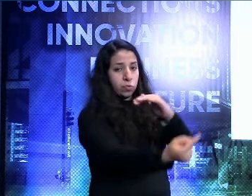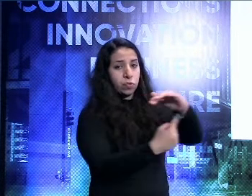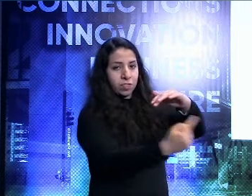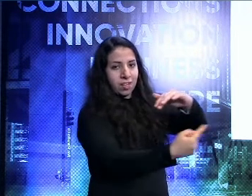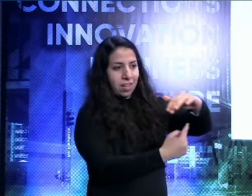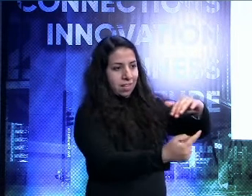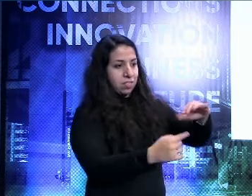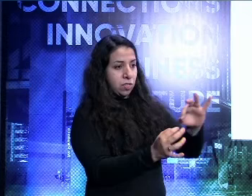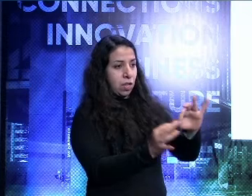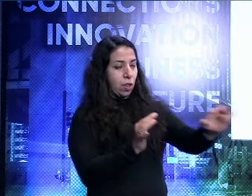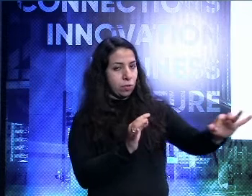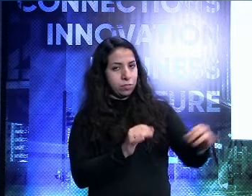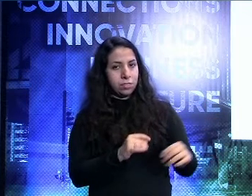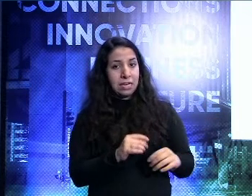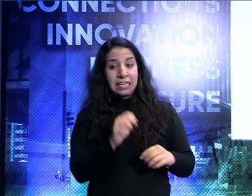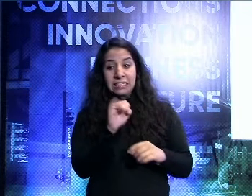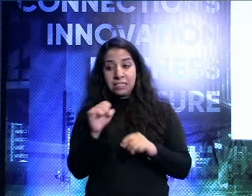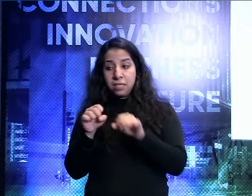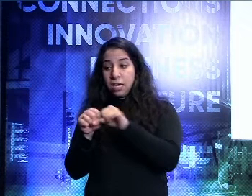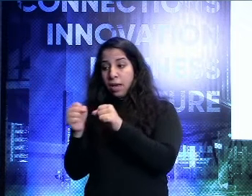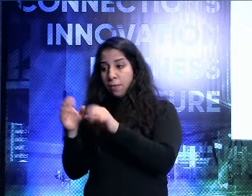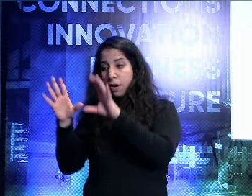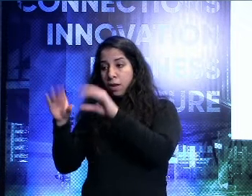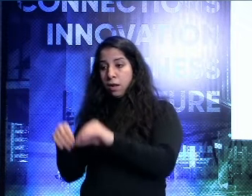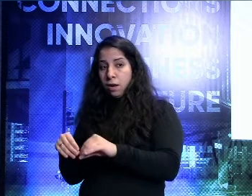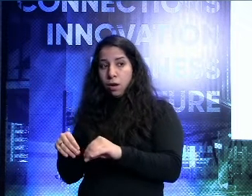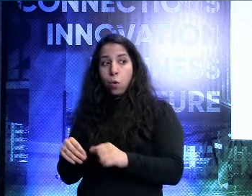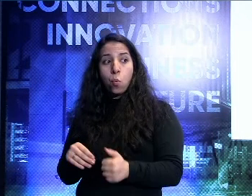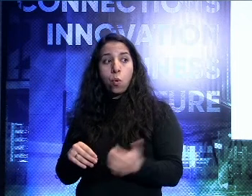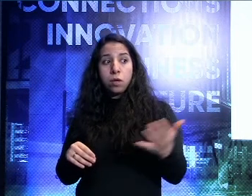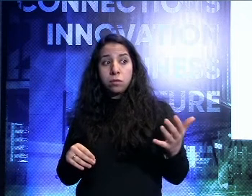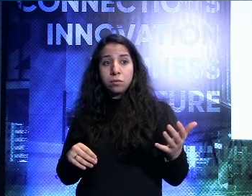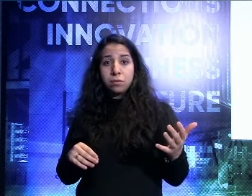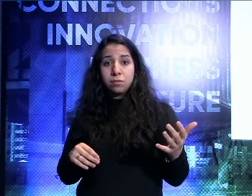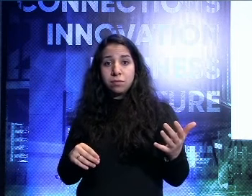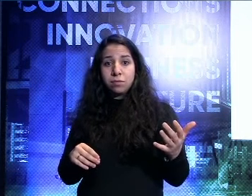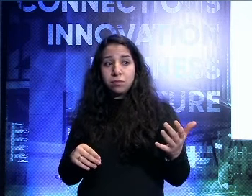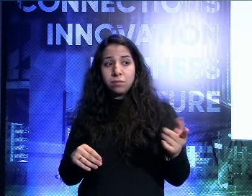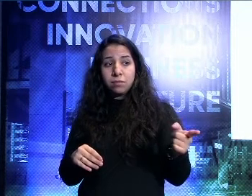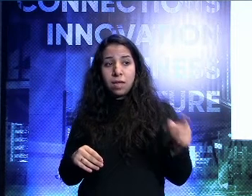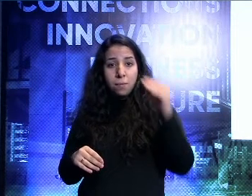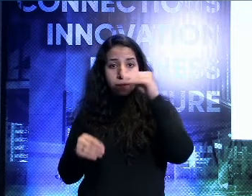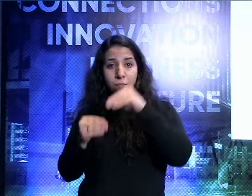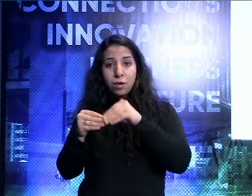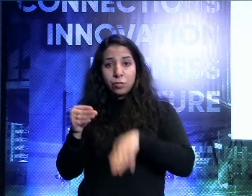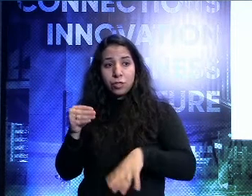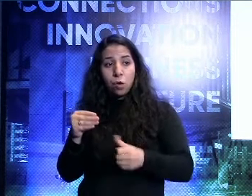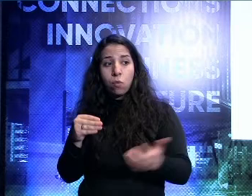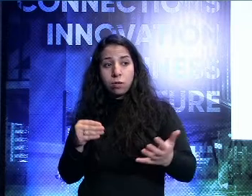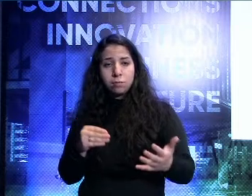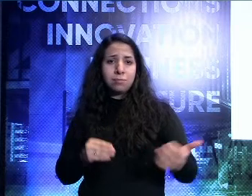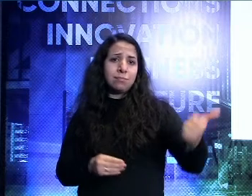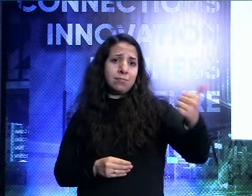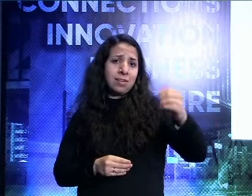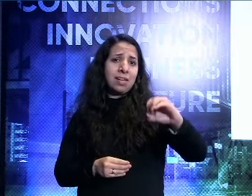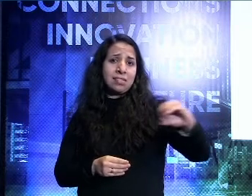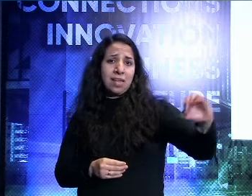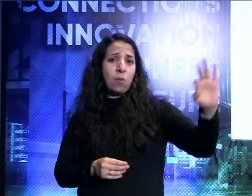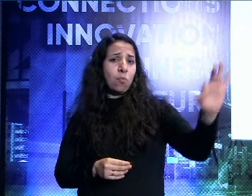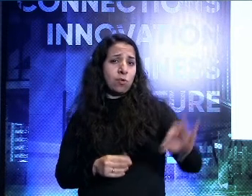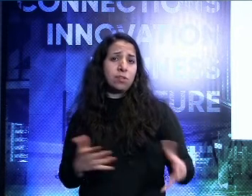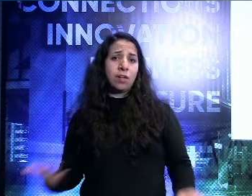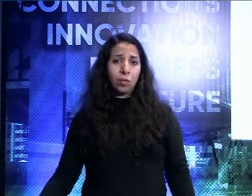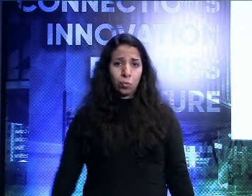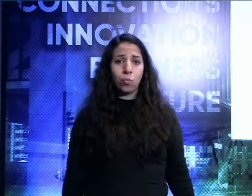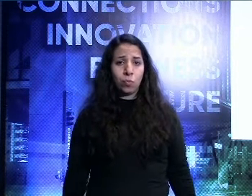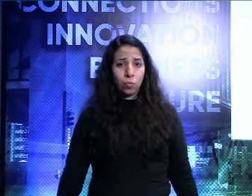afetados? Só vocês agora. 100%. Pô, como que eu minimizo o blast radius?